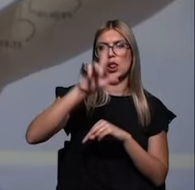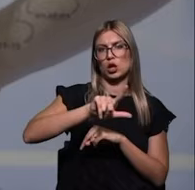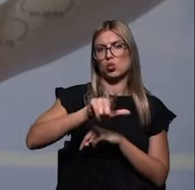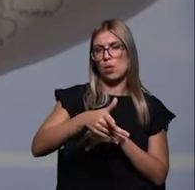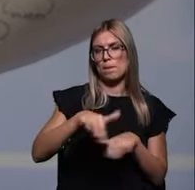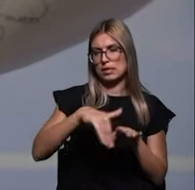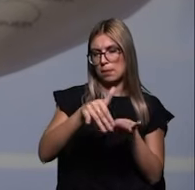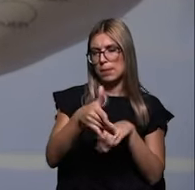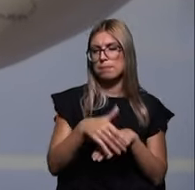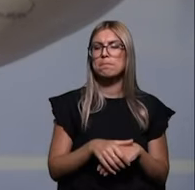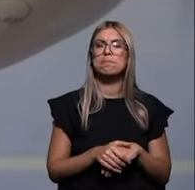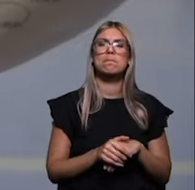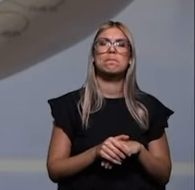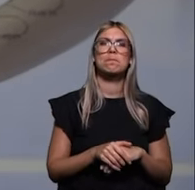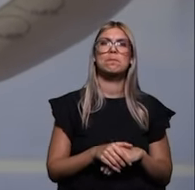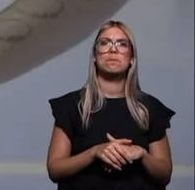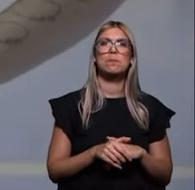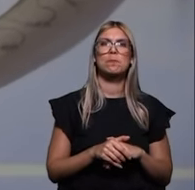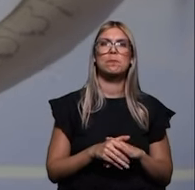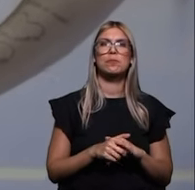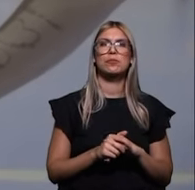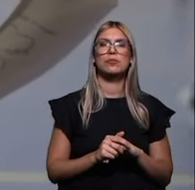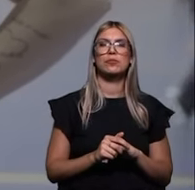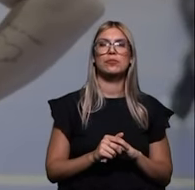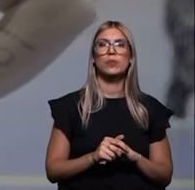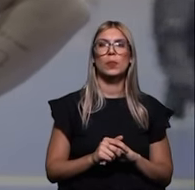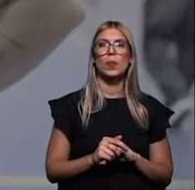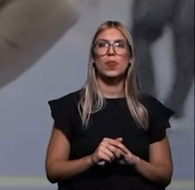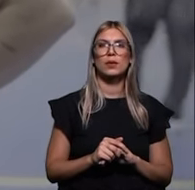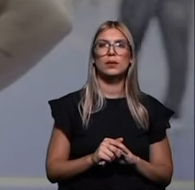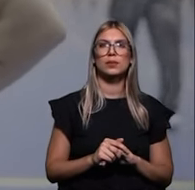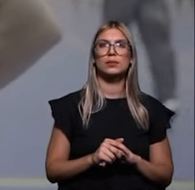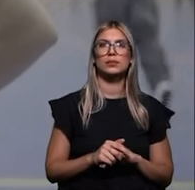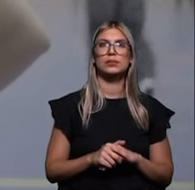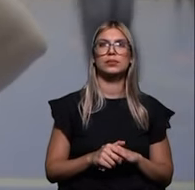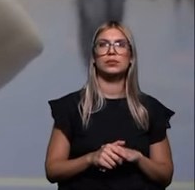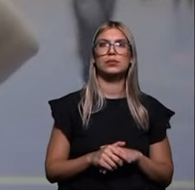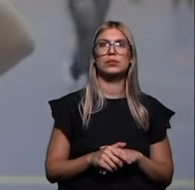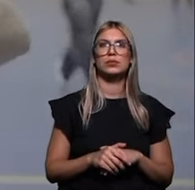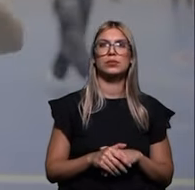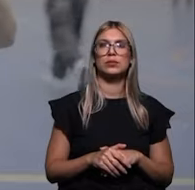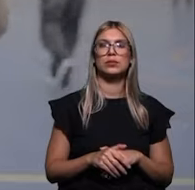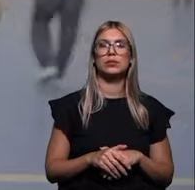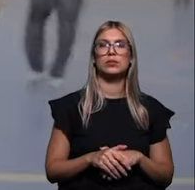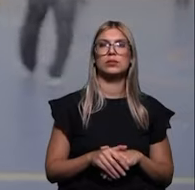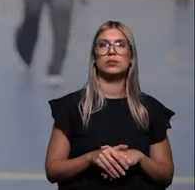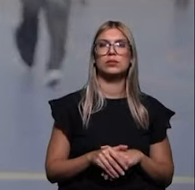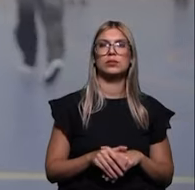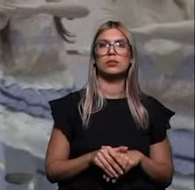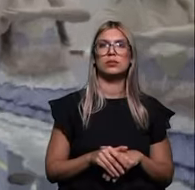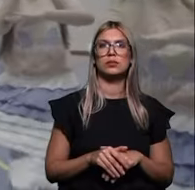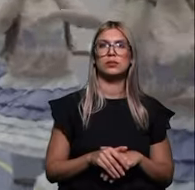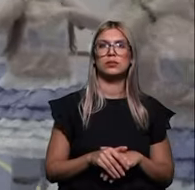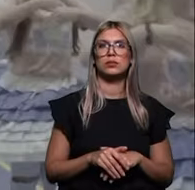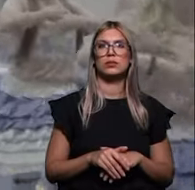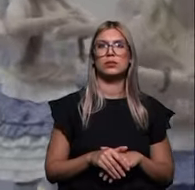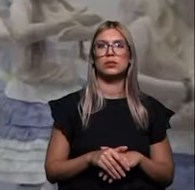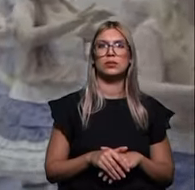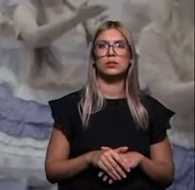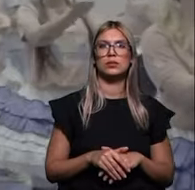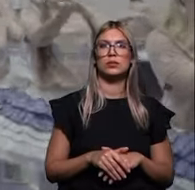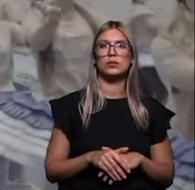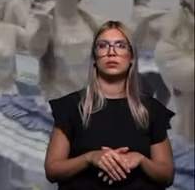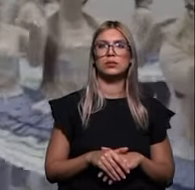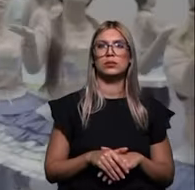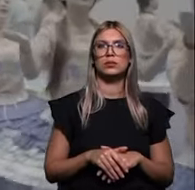prazer e devoção, sem querer, até traz na boca uma cantiga, transforma em bailaricos